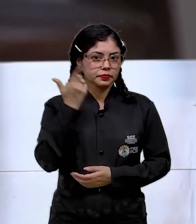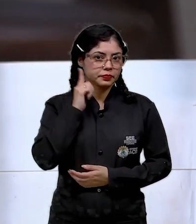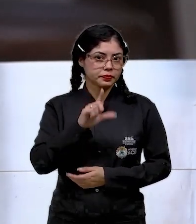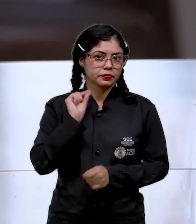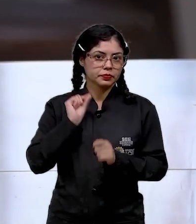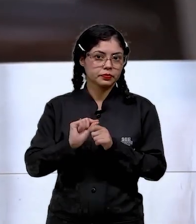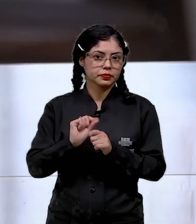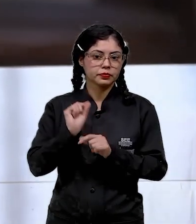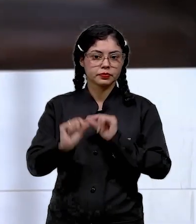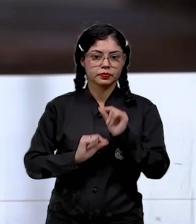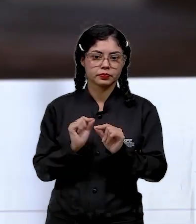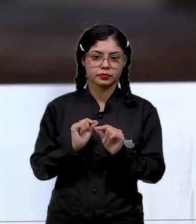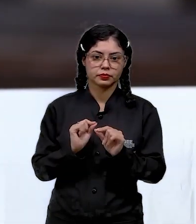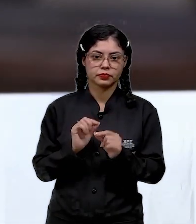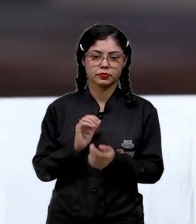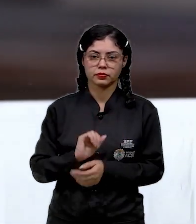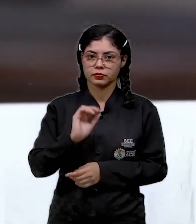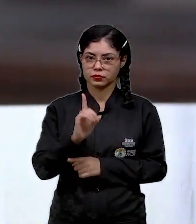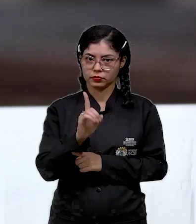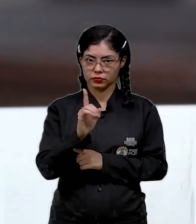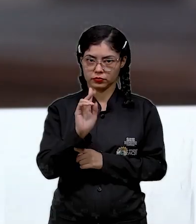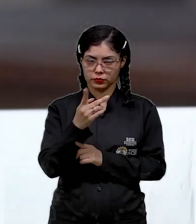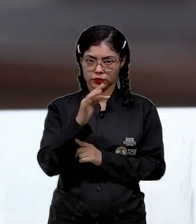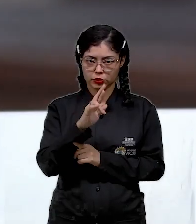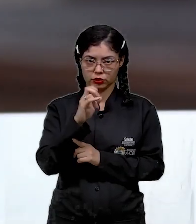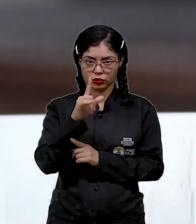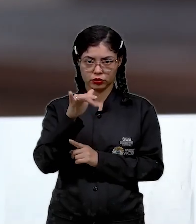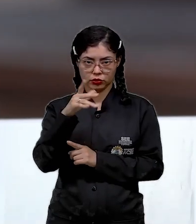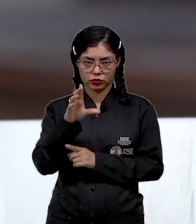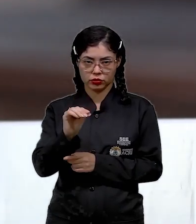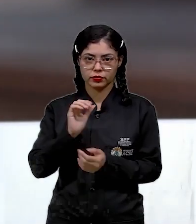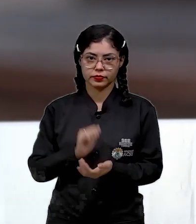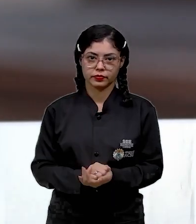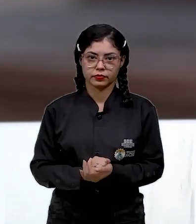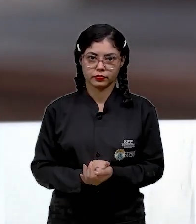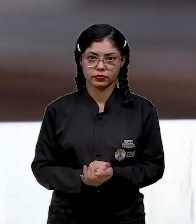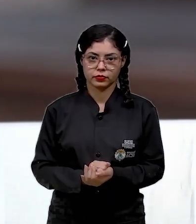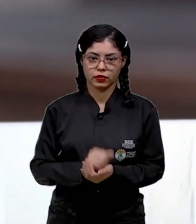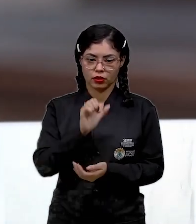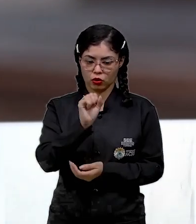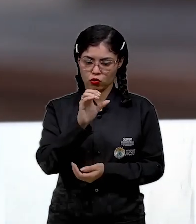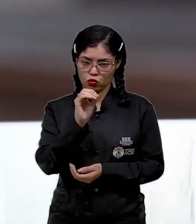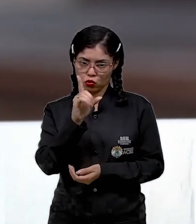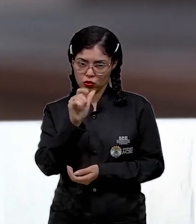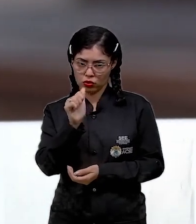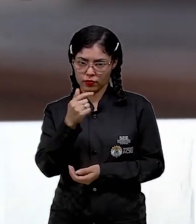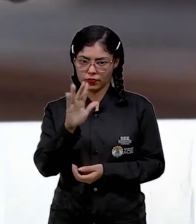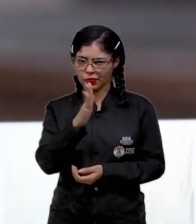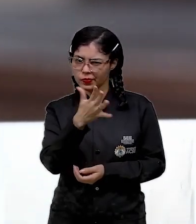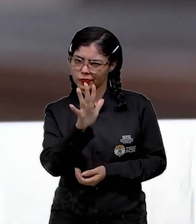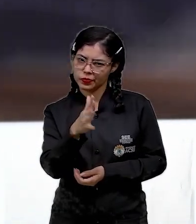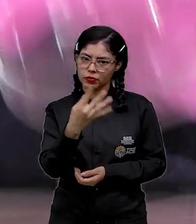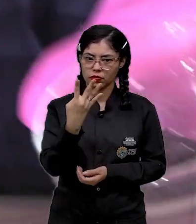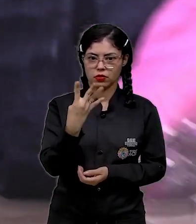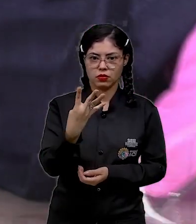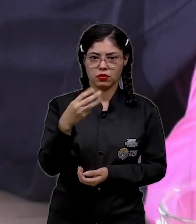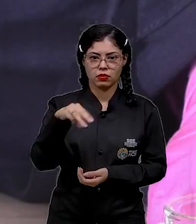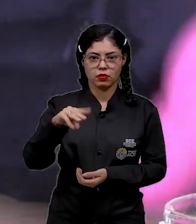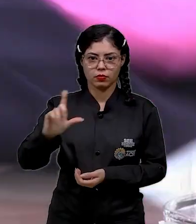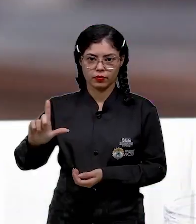gente vai colocar aqui o hidróxido de sódio, a soda cáustica. Então aqui tem aproximadamente 4